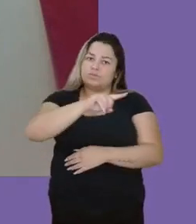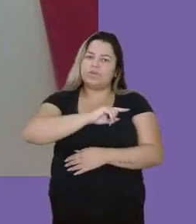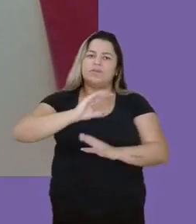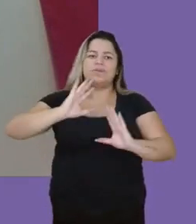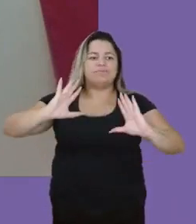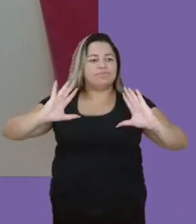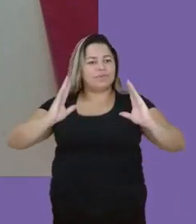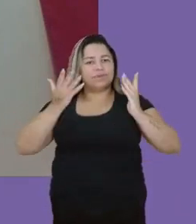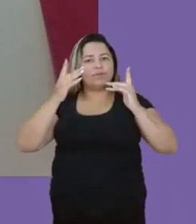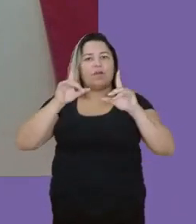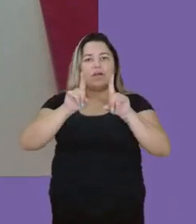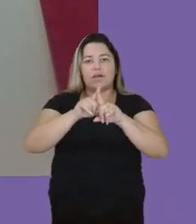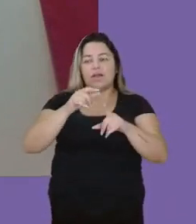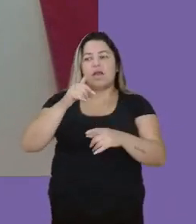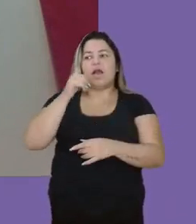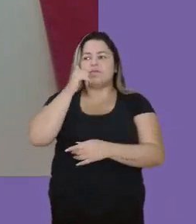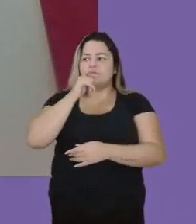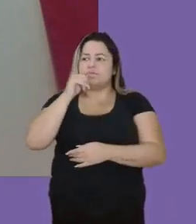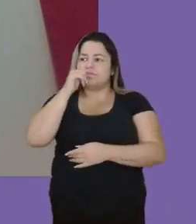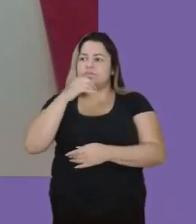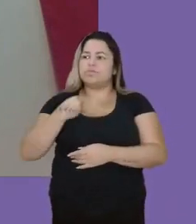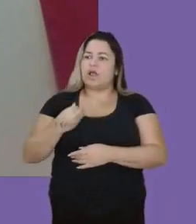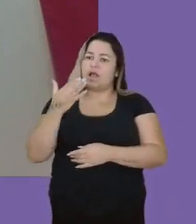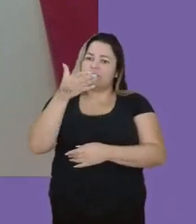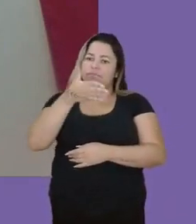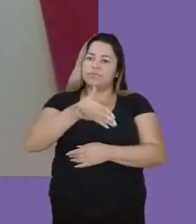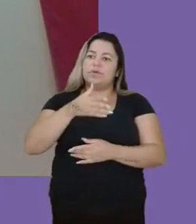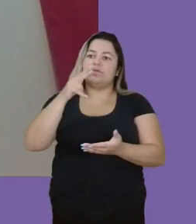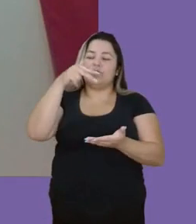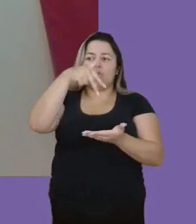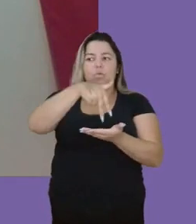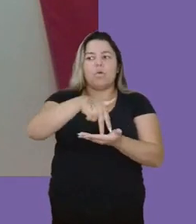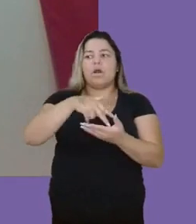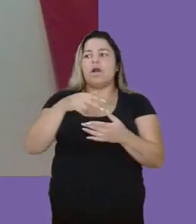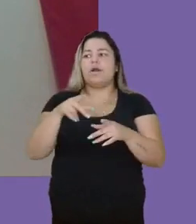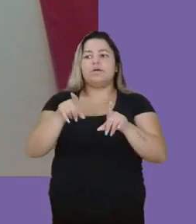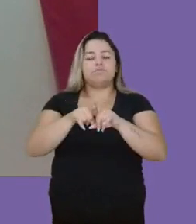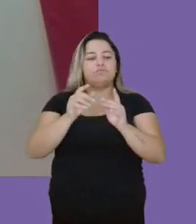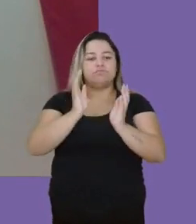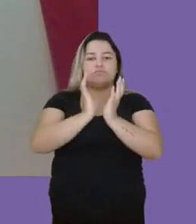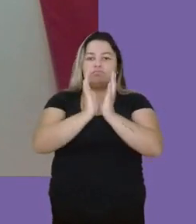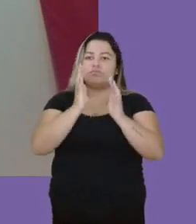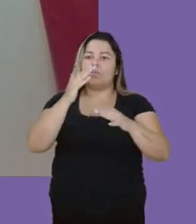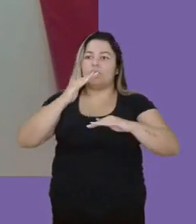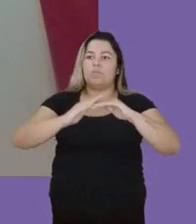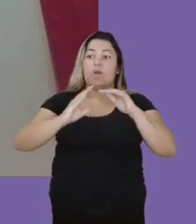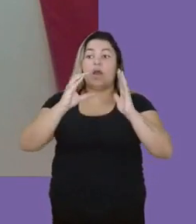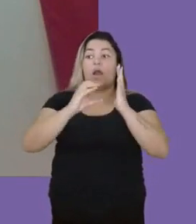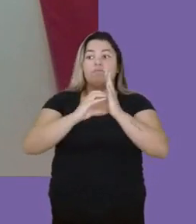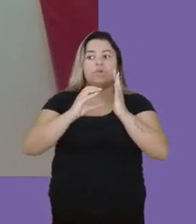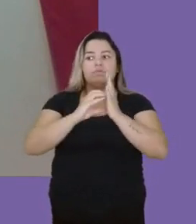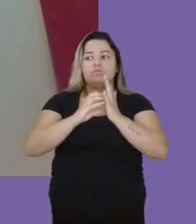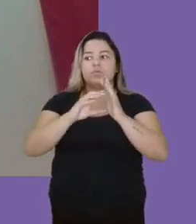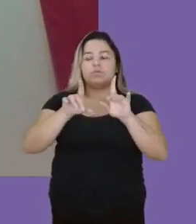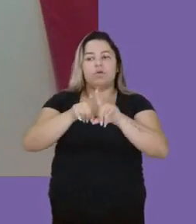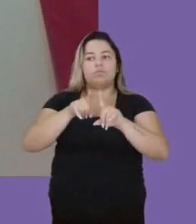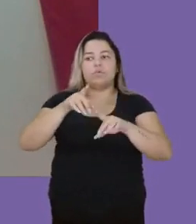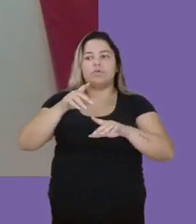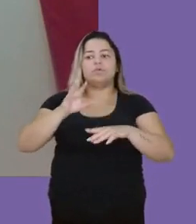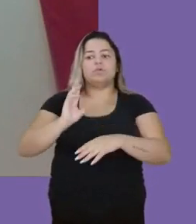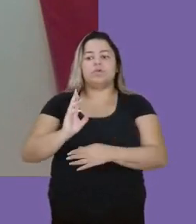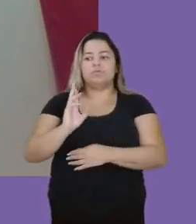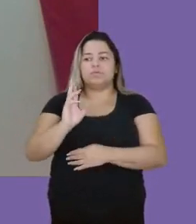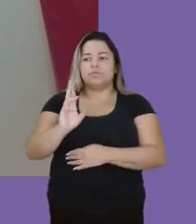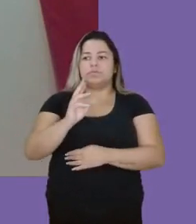festejar as mulheres estarem lá, independentemente de quais partidos elas estejam representando. Por quê?